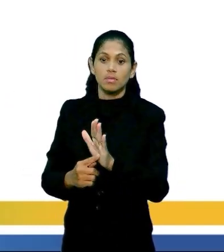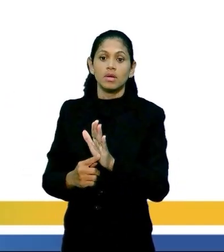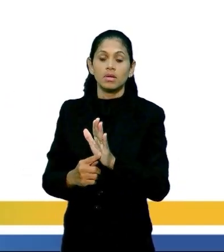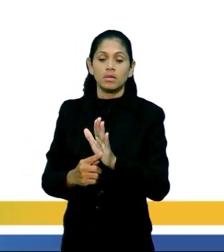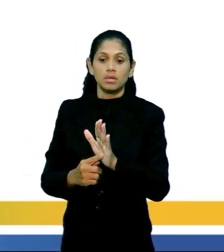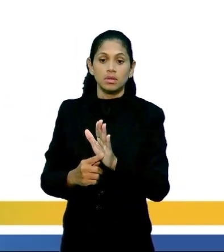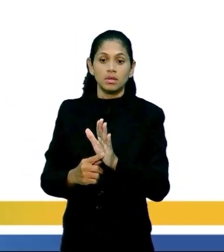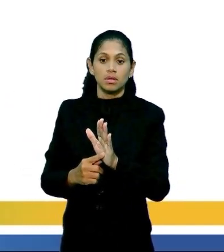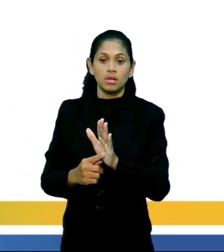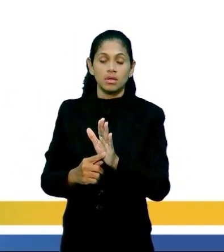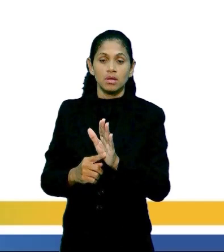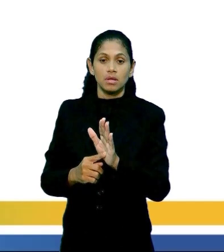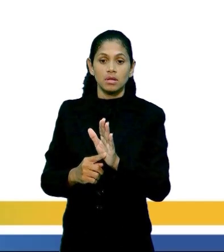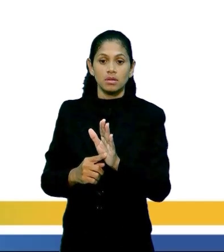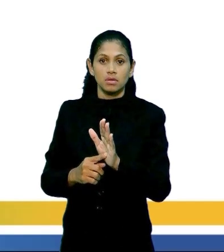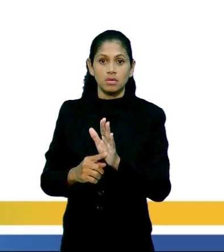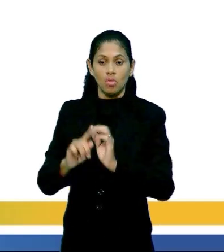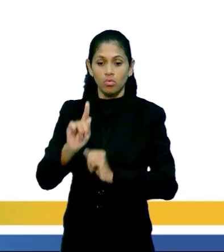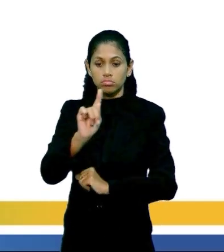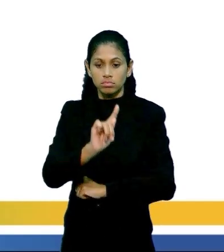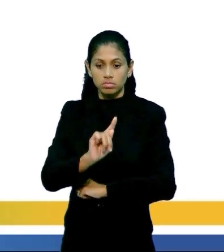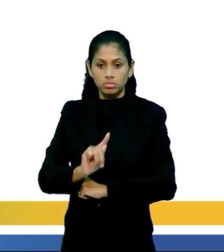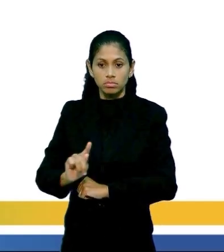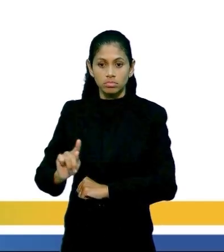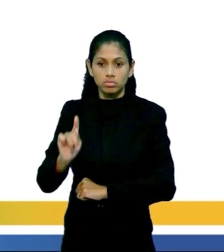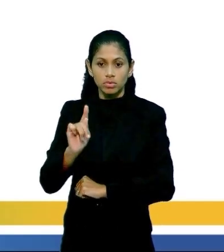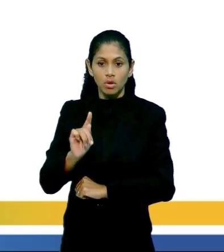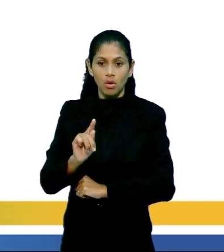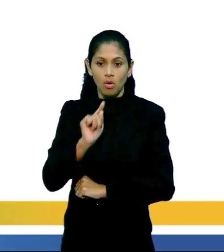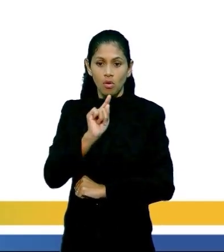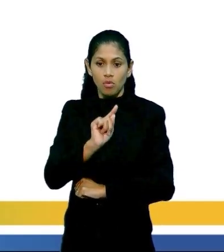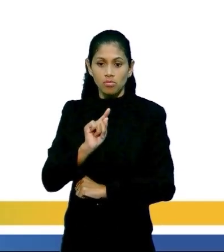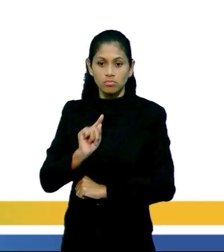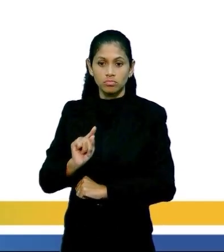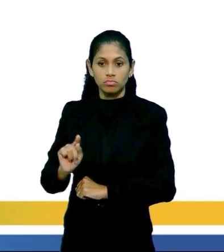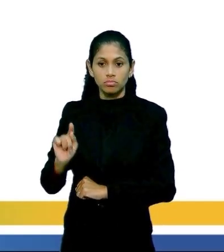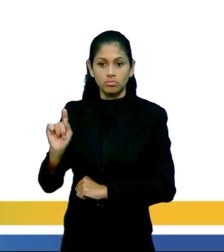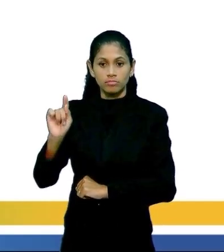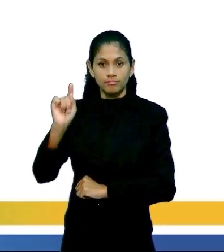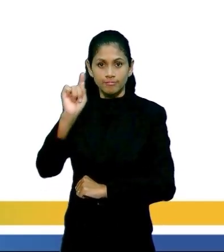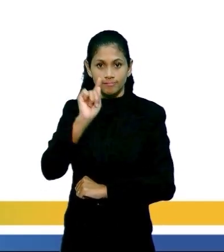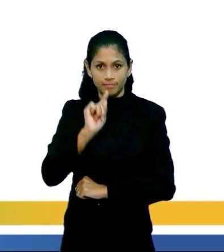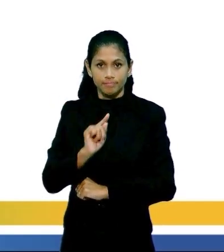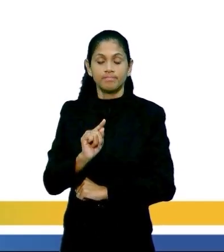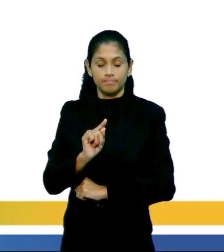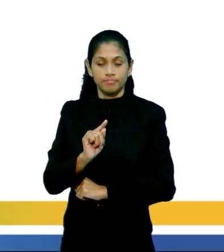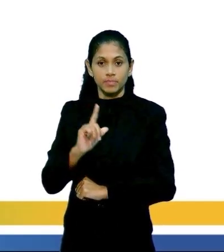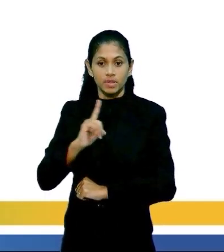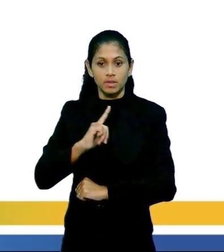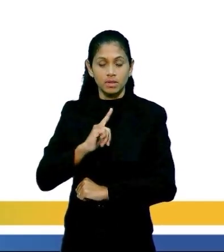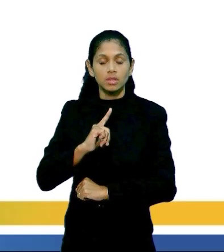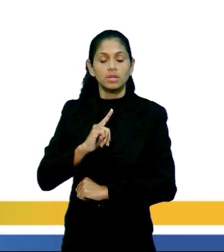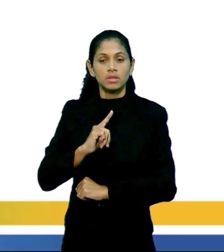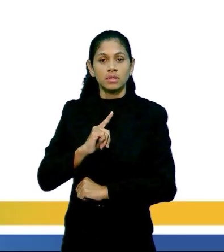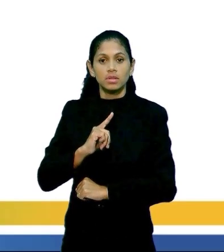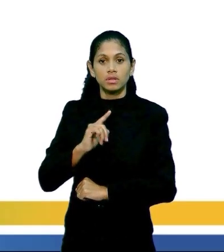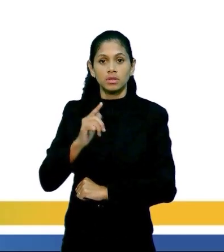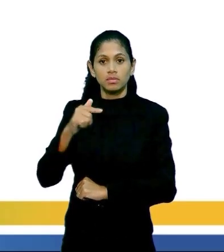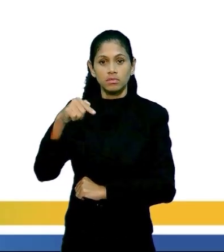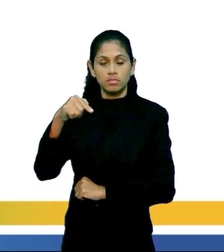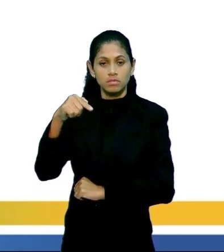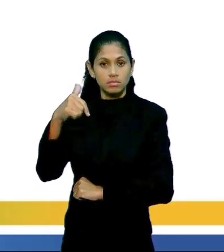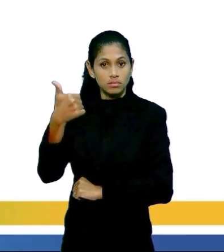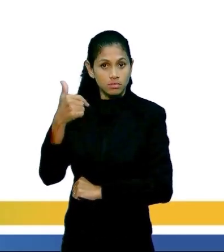de cloro, certo? Pode prestar atenção como tem 17 círculos ao redor do cloro.